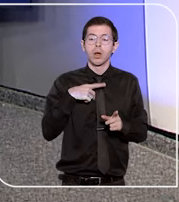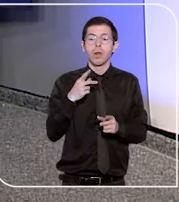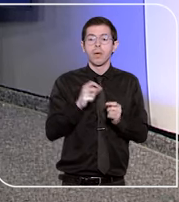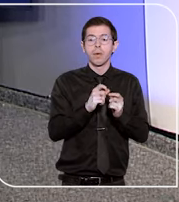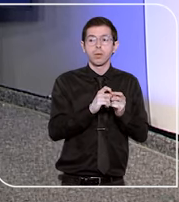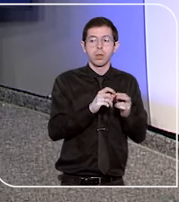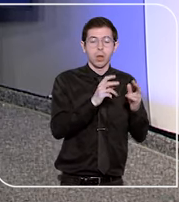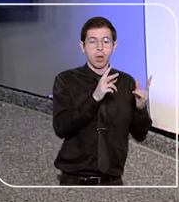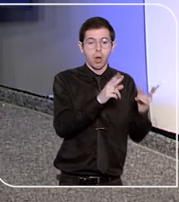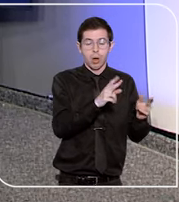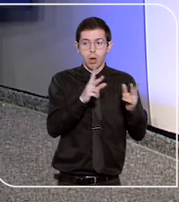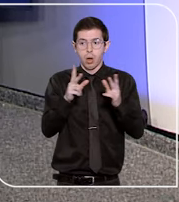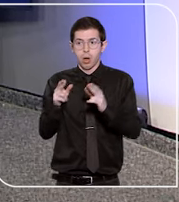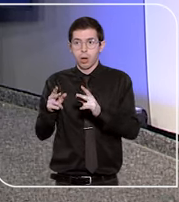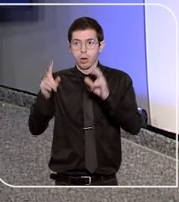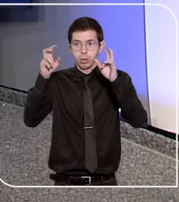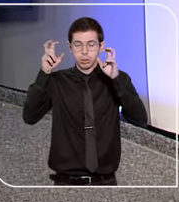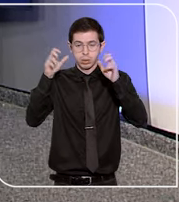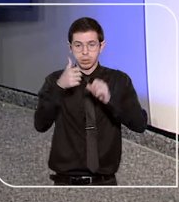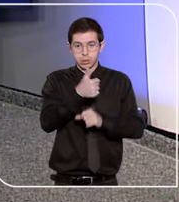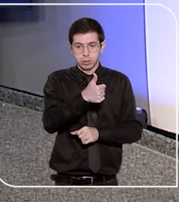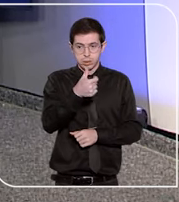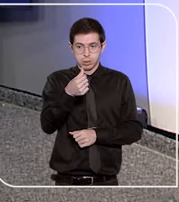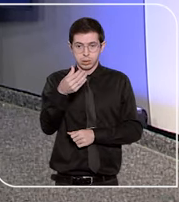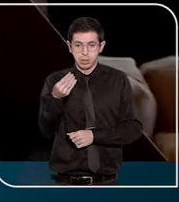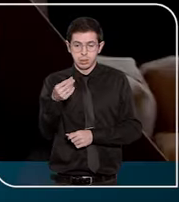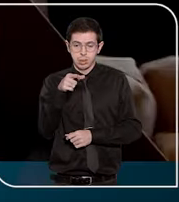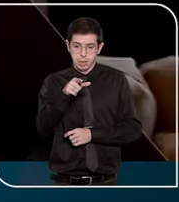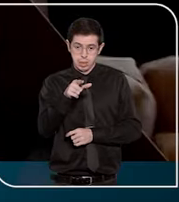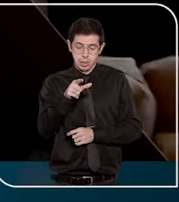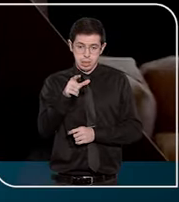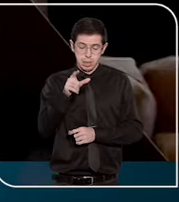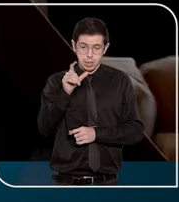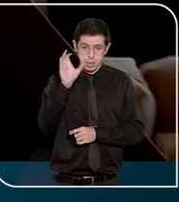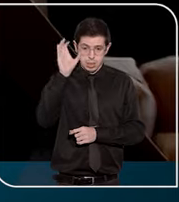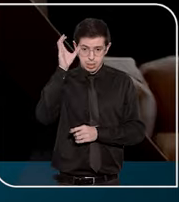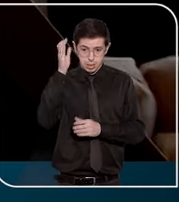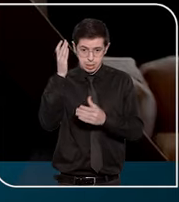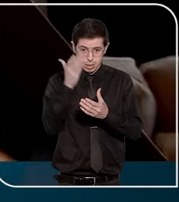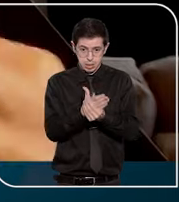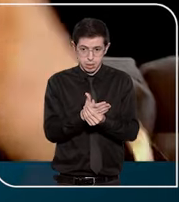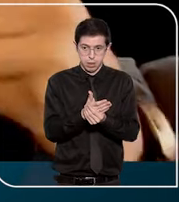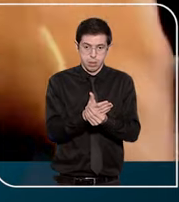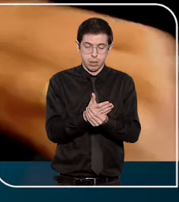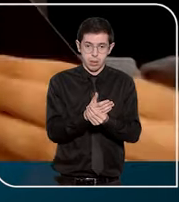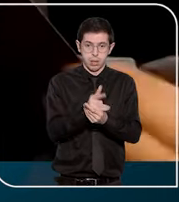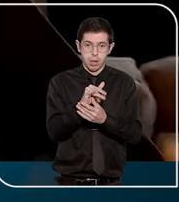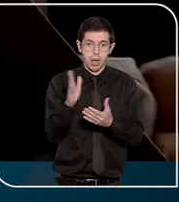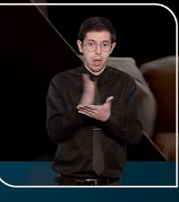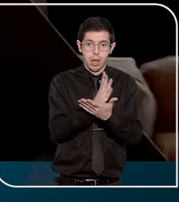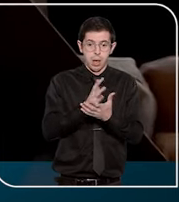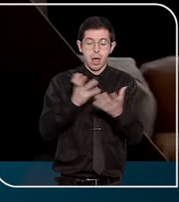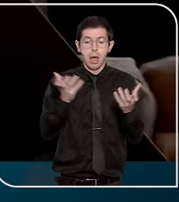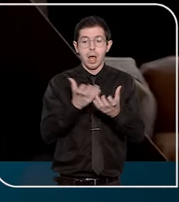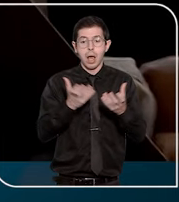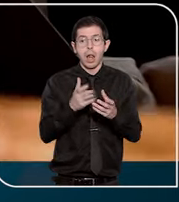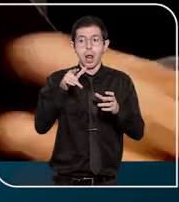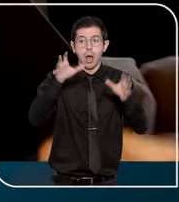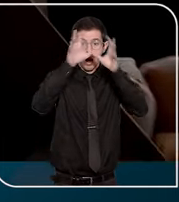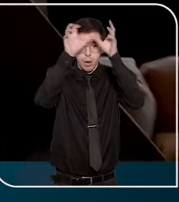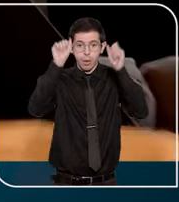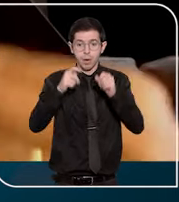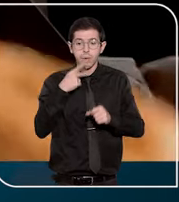tema 660. Nesse caso da fundamentação das decisões, a parte querendo que o tribunal diga outra